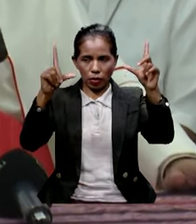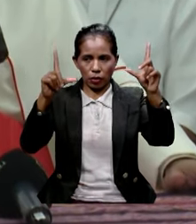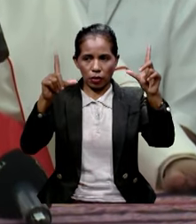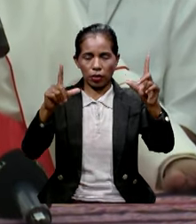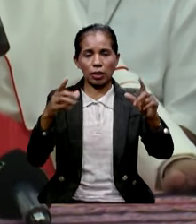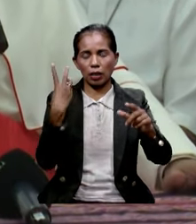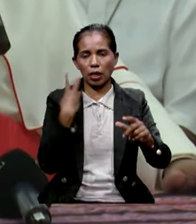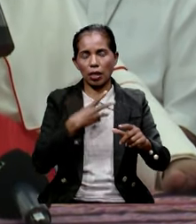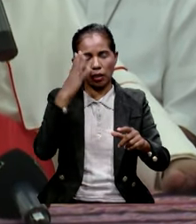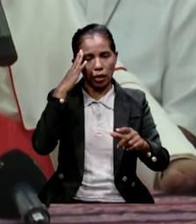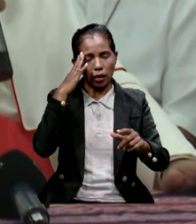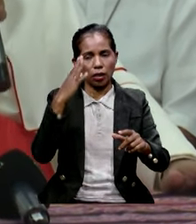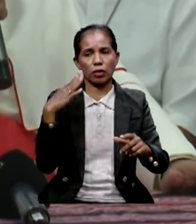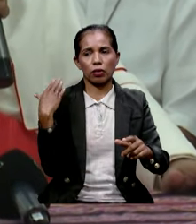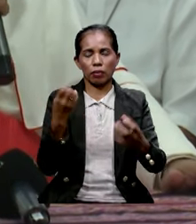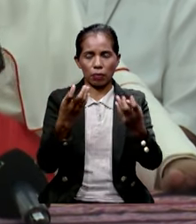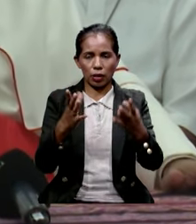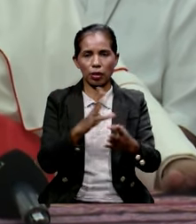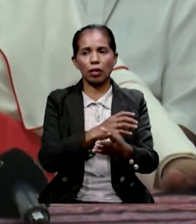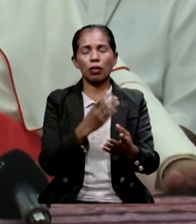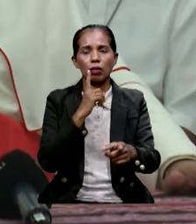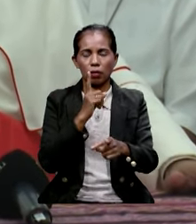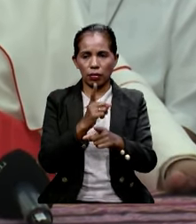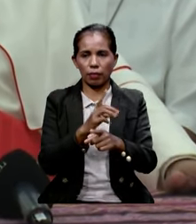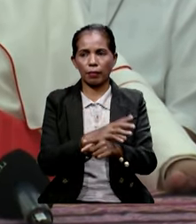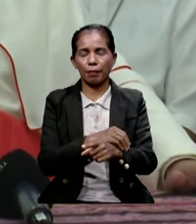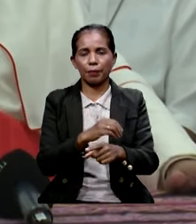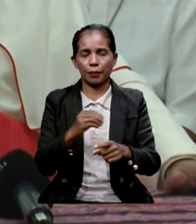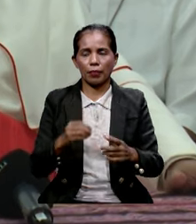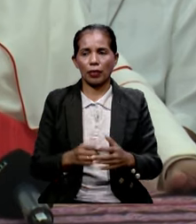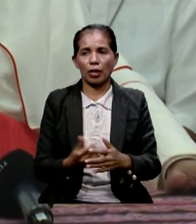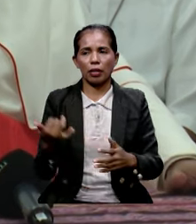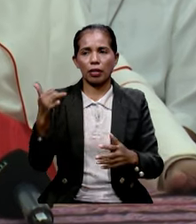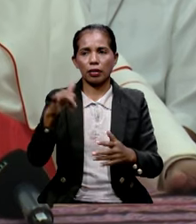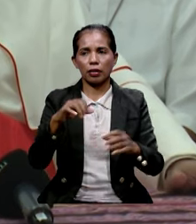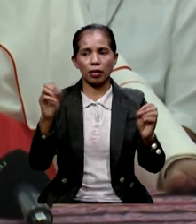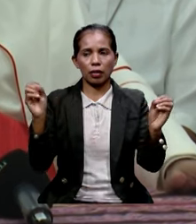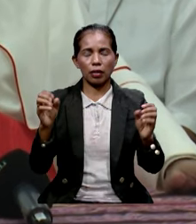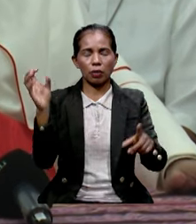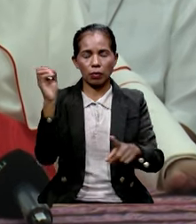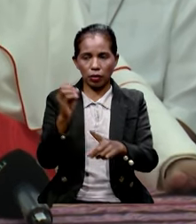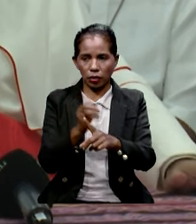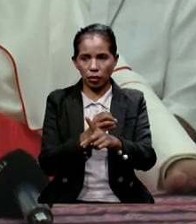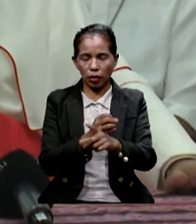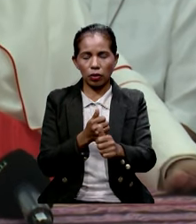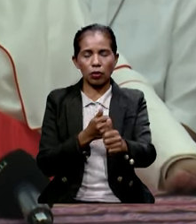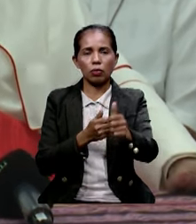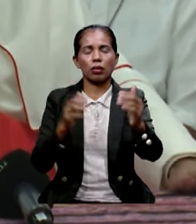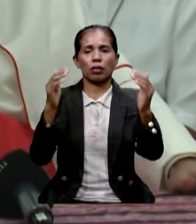para a cruz, então não tem que fazer ainda mais lado. Não é bem? Se não é bem lá, reta a oportunidade, a reta de ter